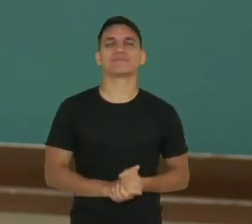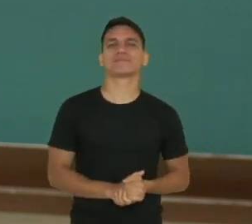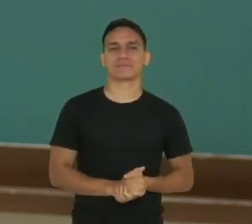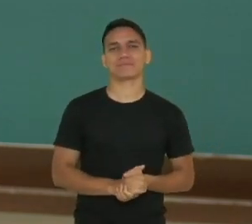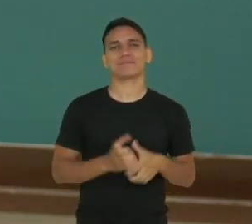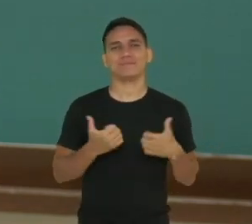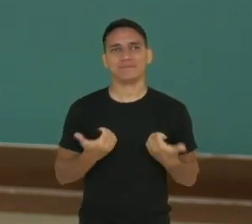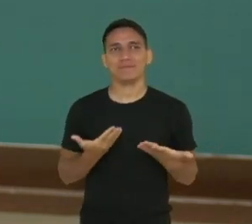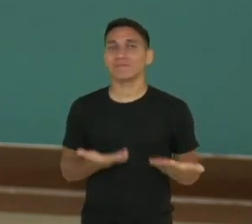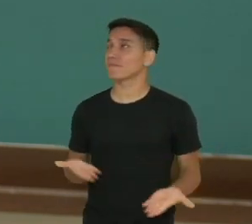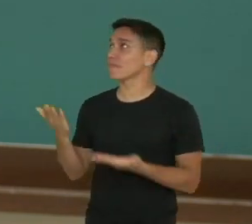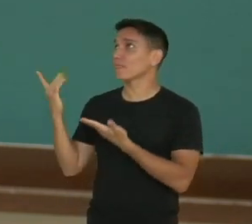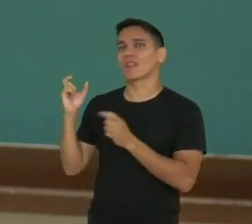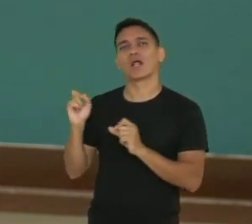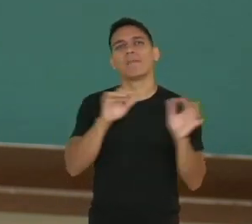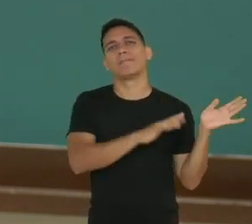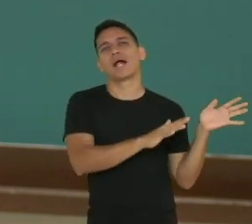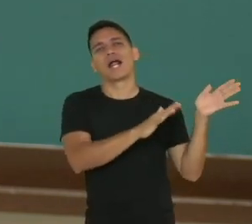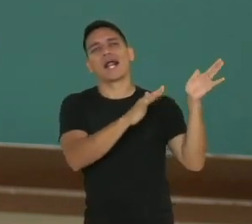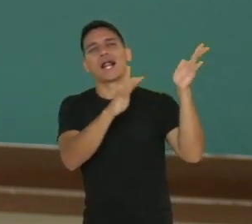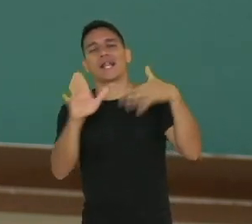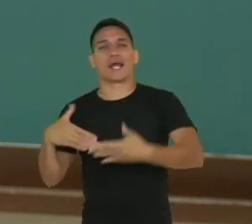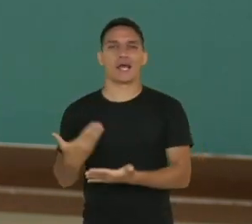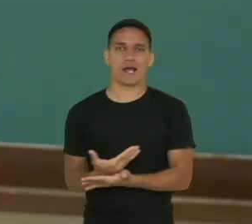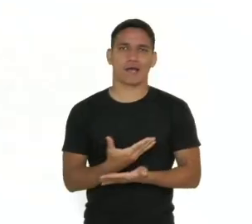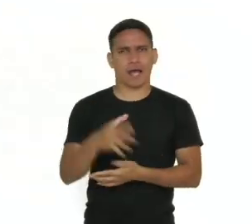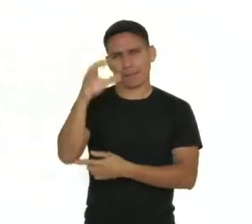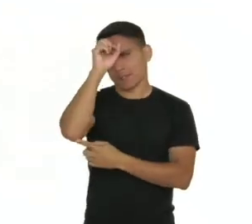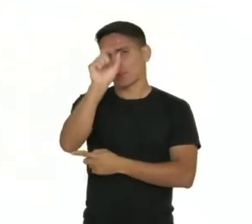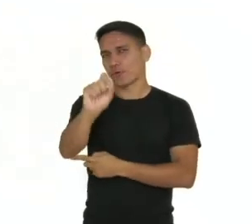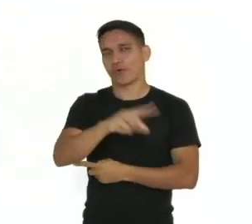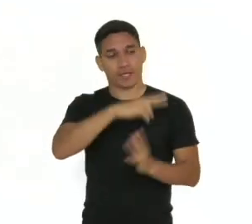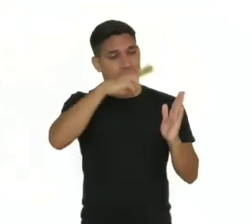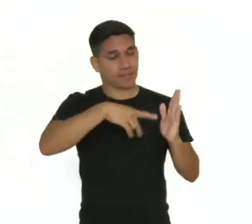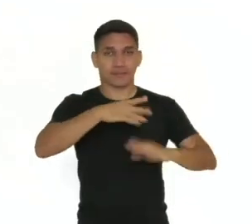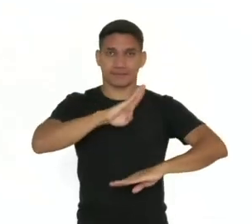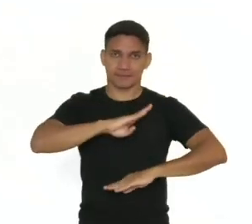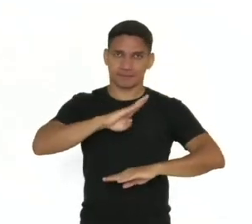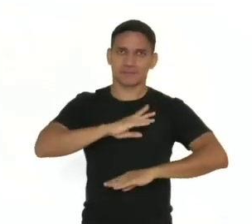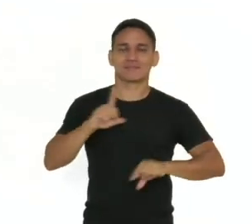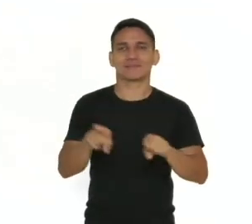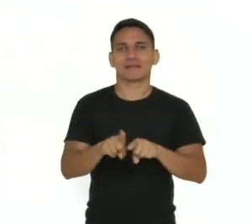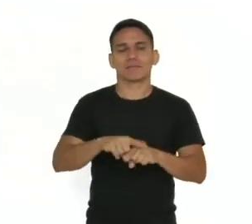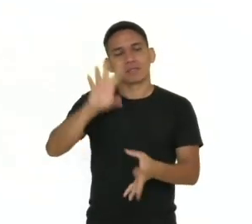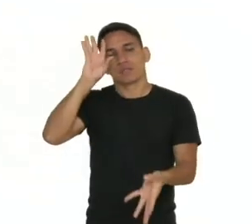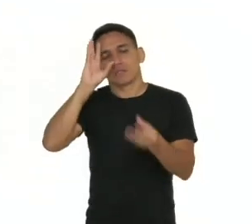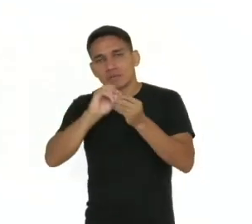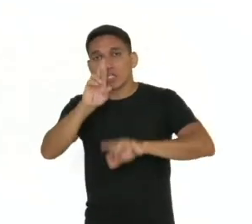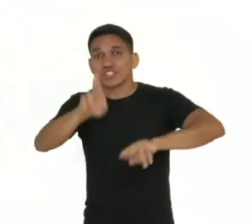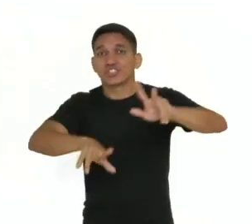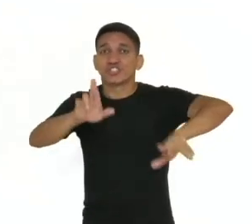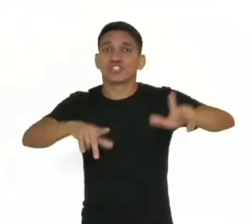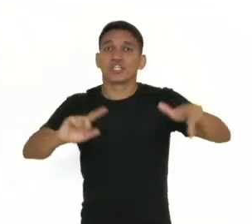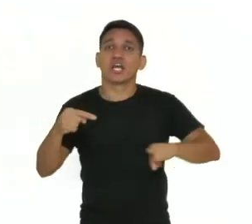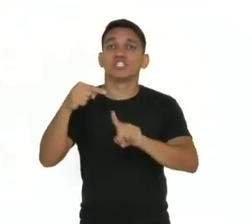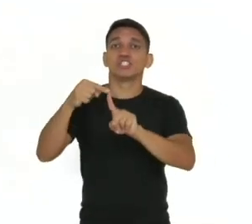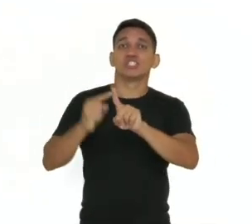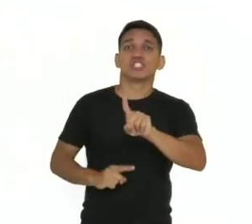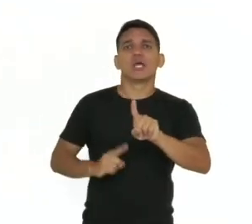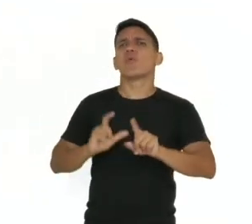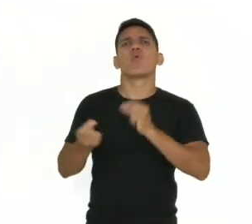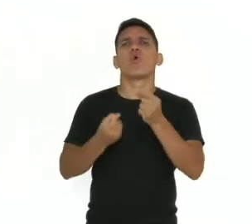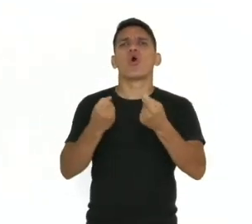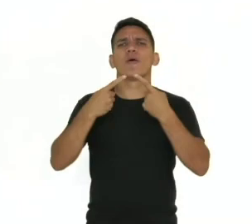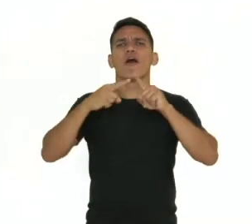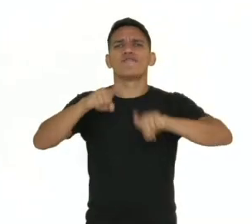bem. Agora, o que nós fizemos durante a nossa aula? Lemos um causo, conhecemos os diferentes tipos de variação